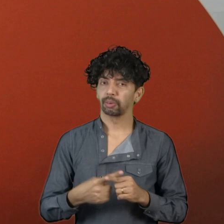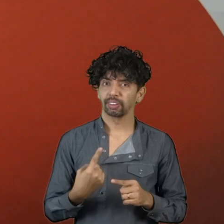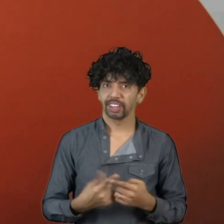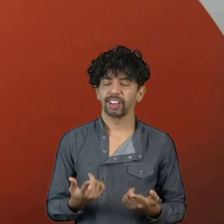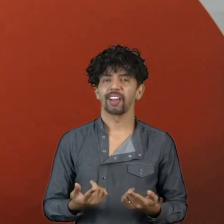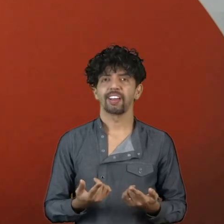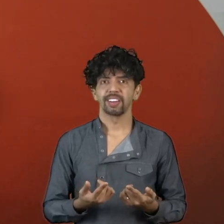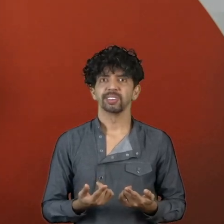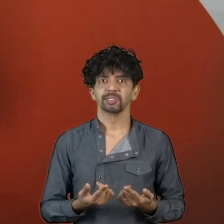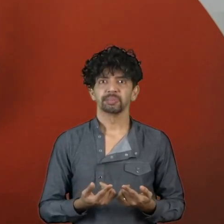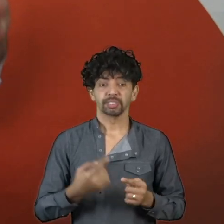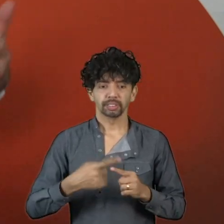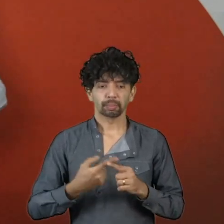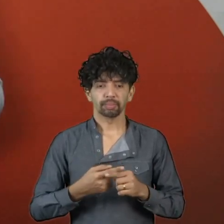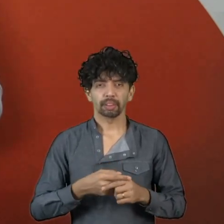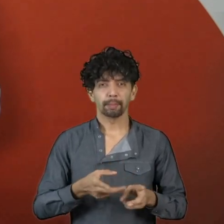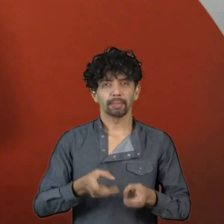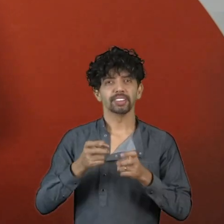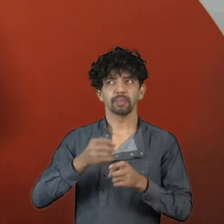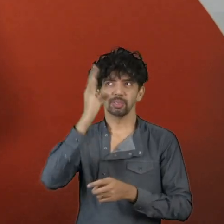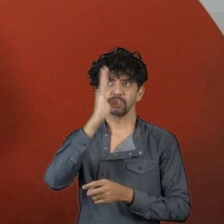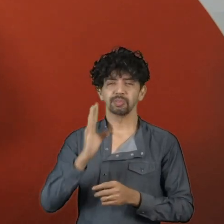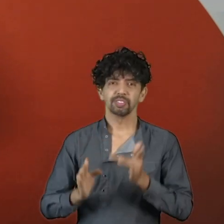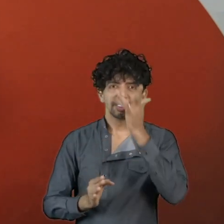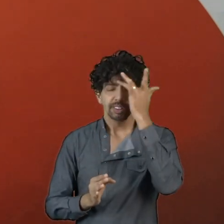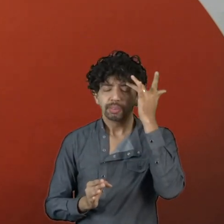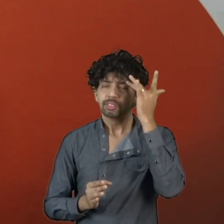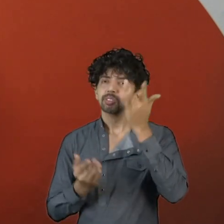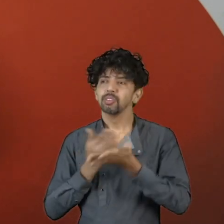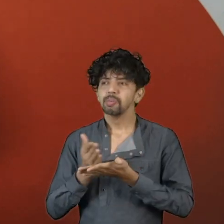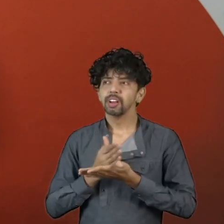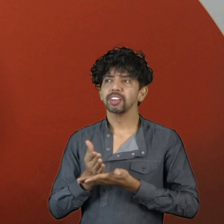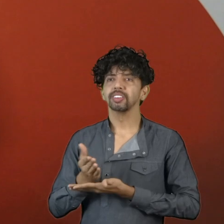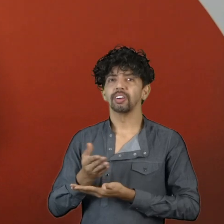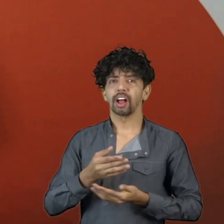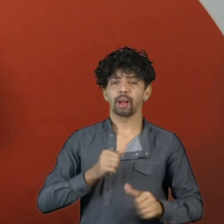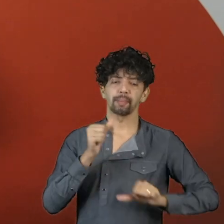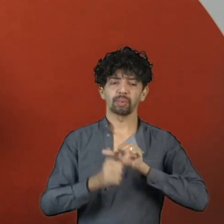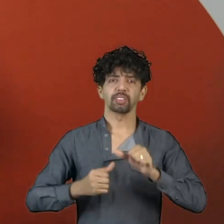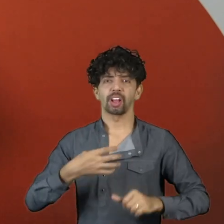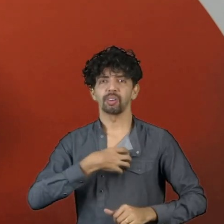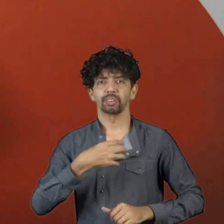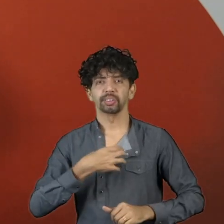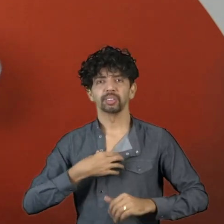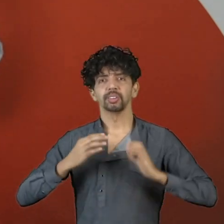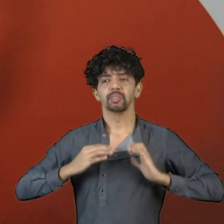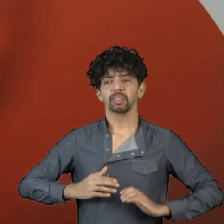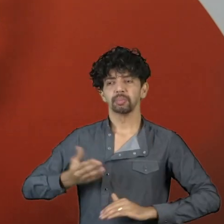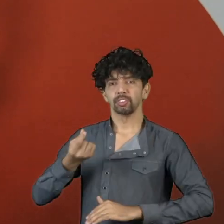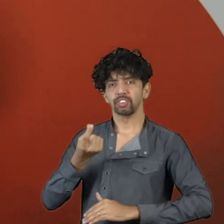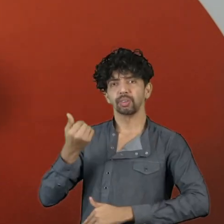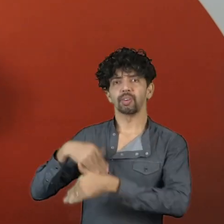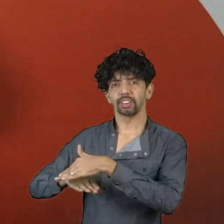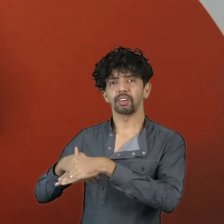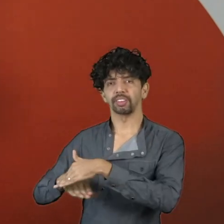por que que somente agora, somente em momentos como esse, de crise, de